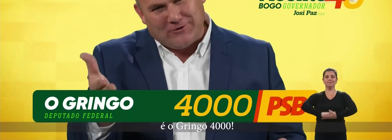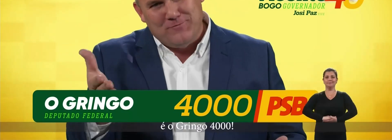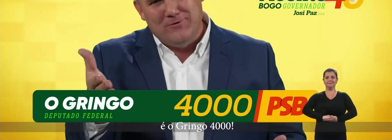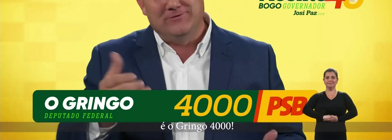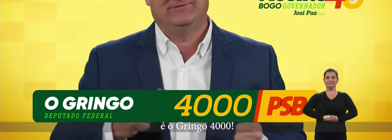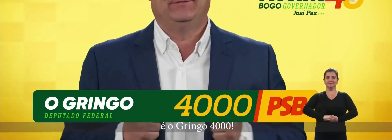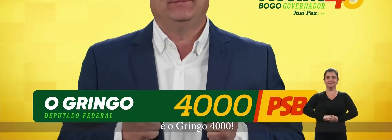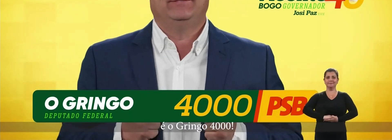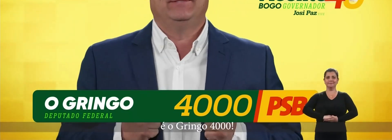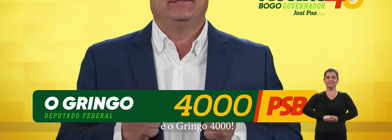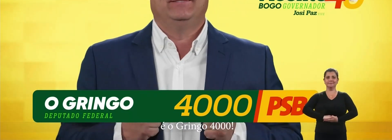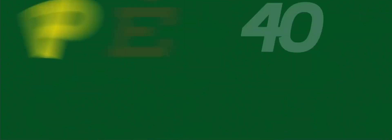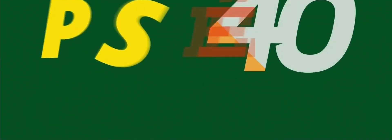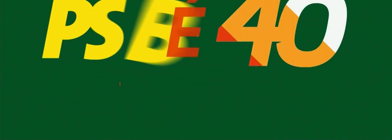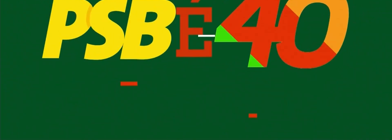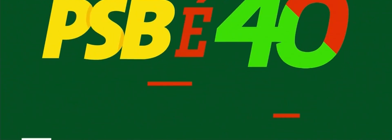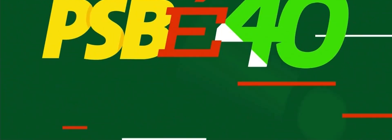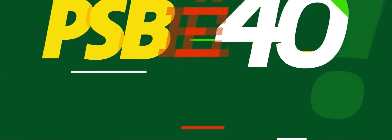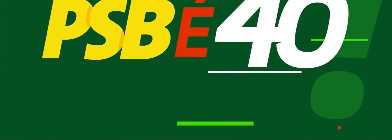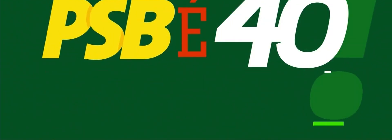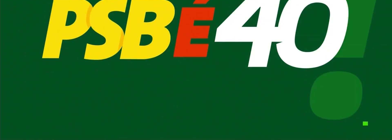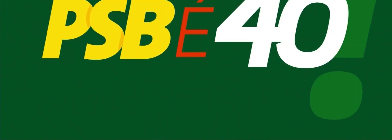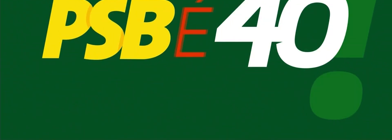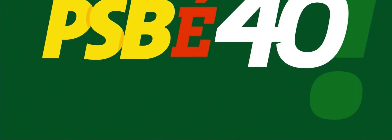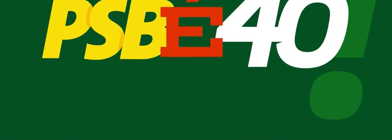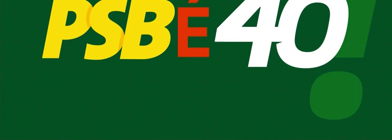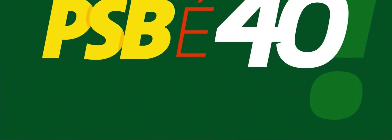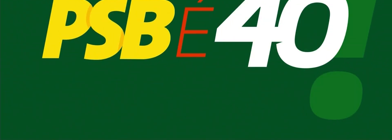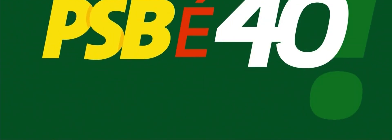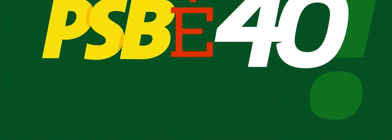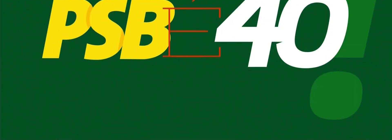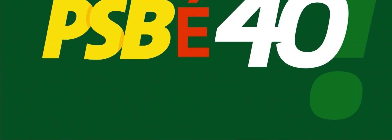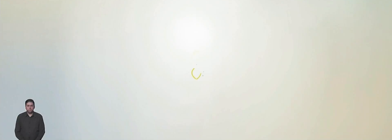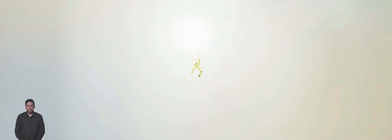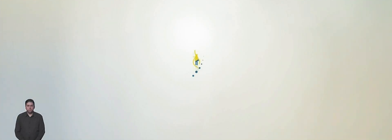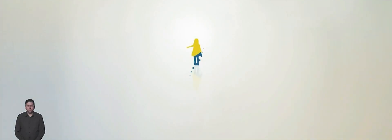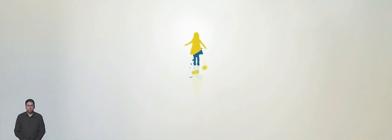o gringo 4000. PSB.